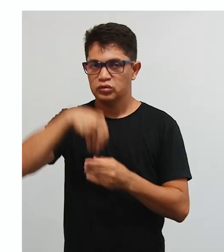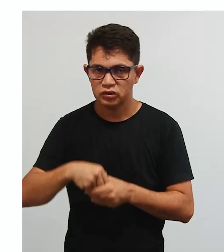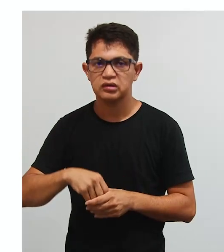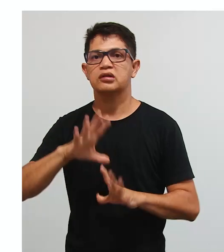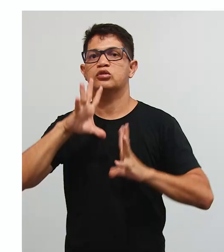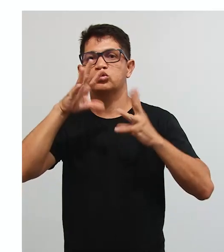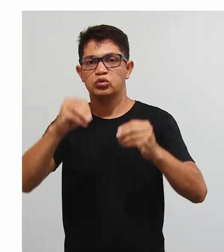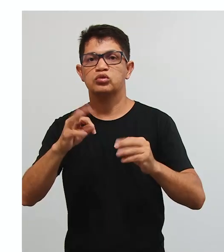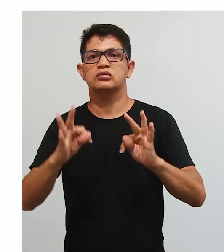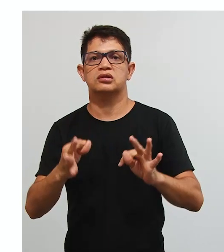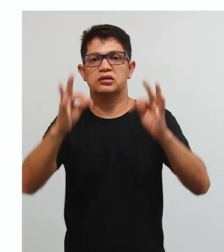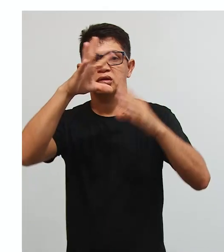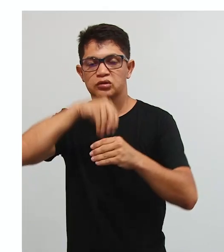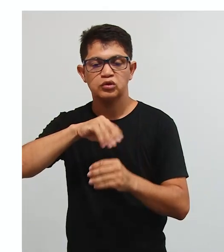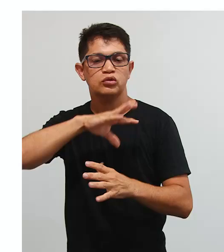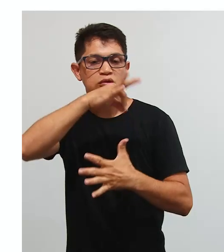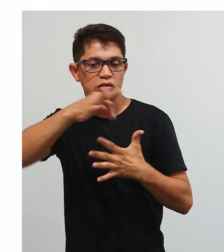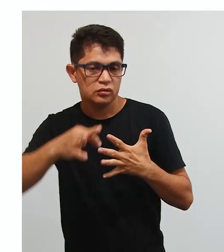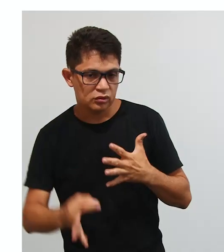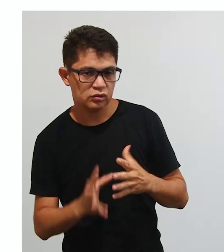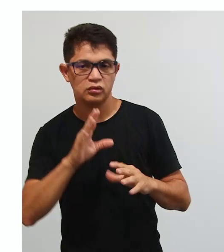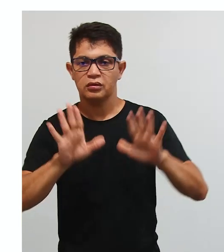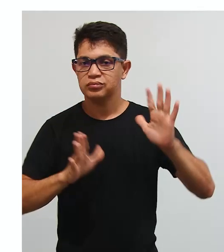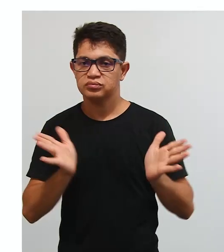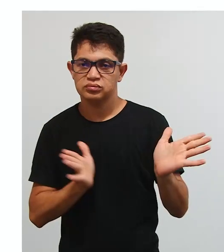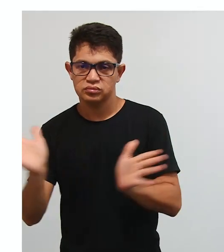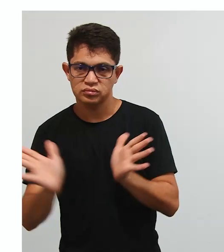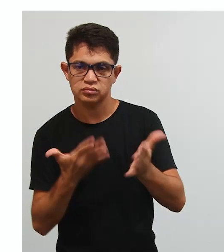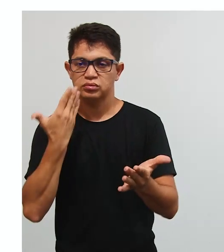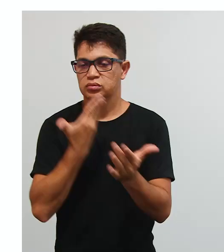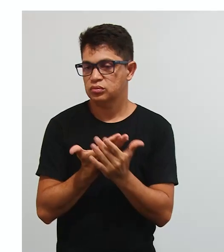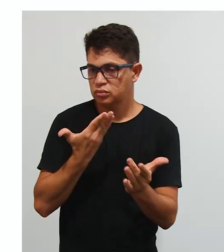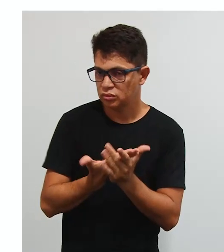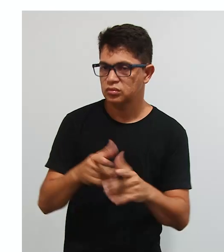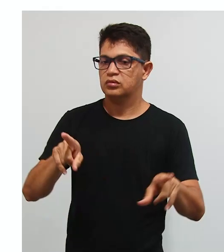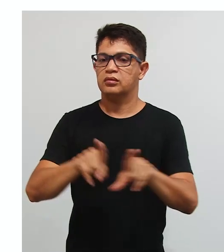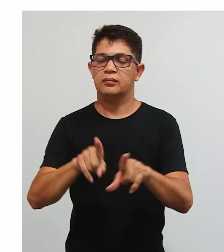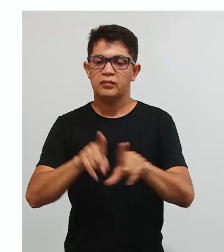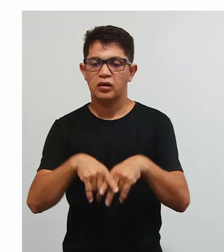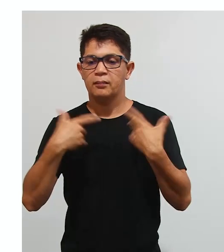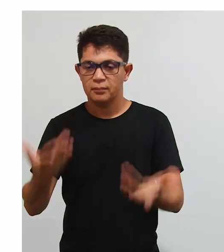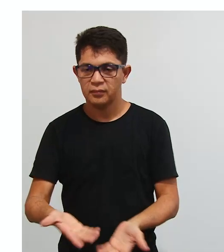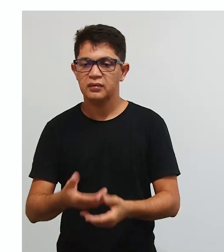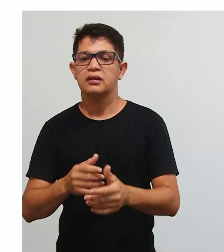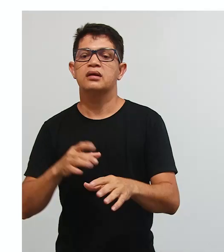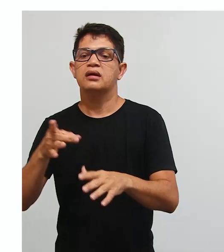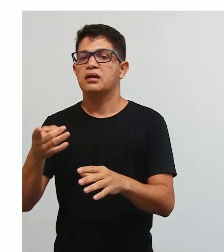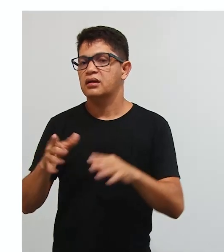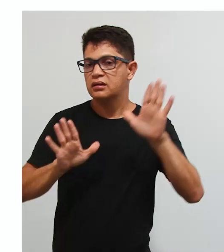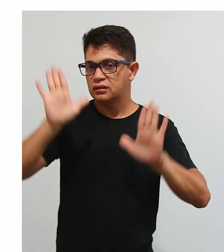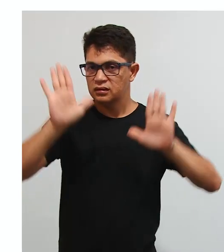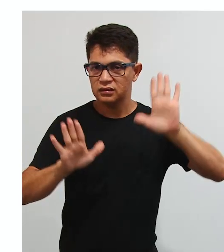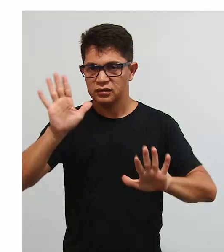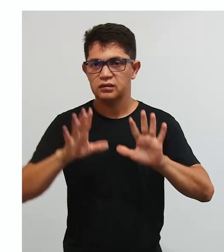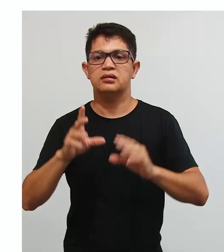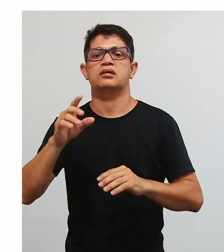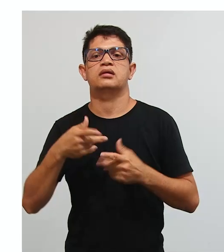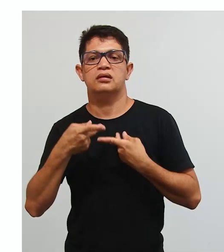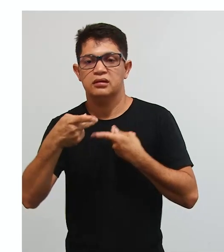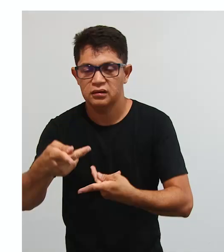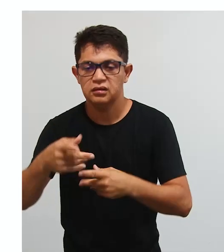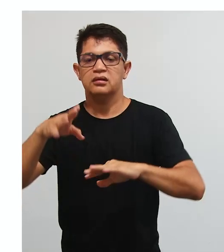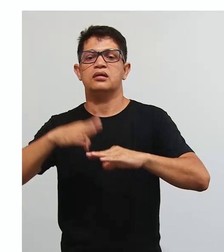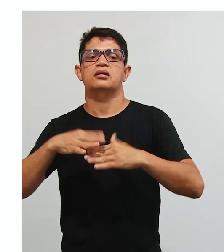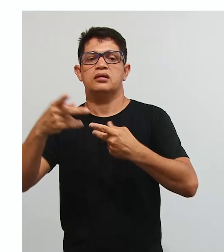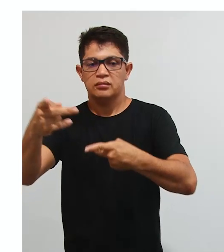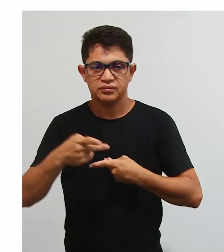formação tecnológica. Alguns cursos oferecem os 2, né? O bacharelado e a licenciatura concomitante,